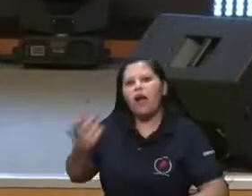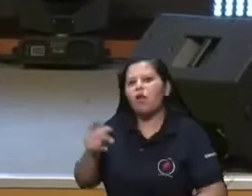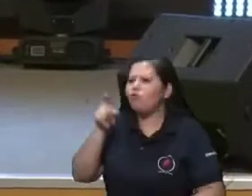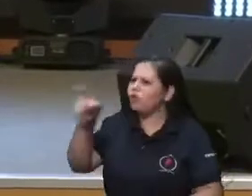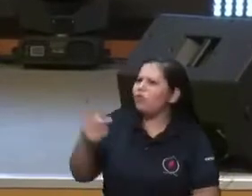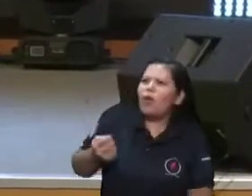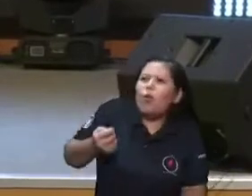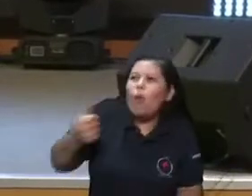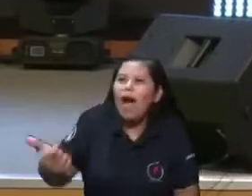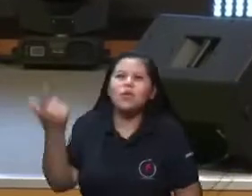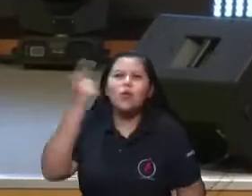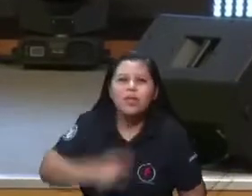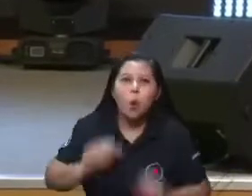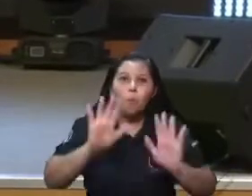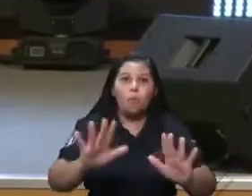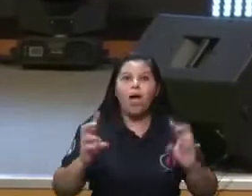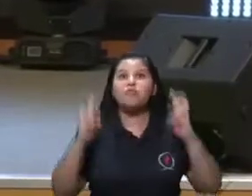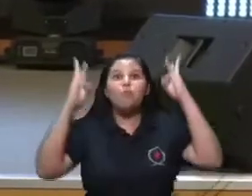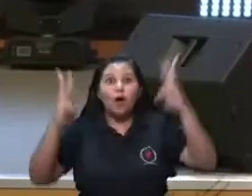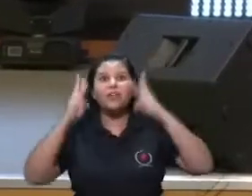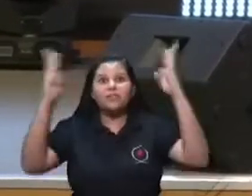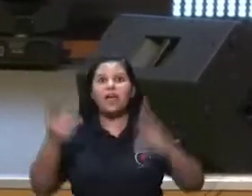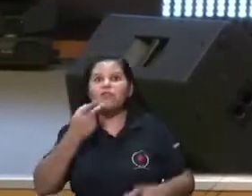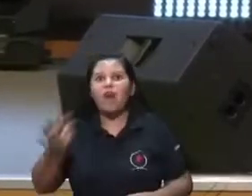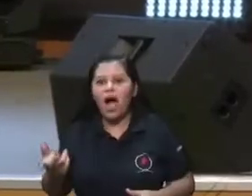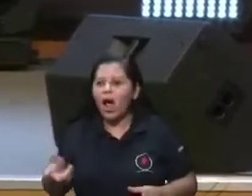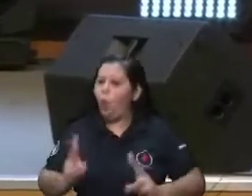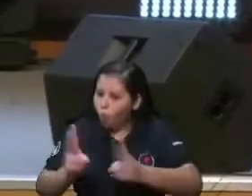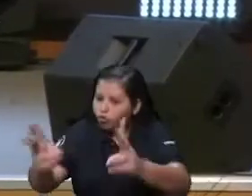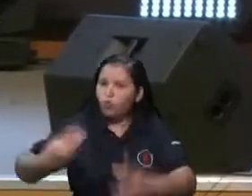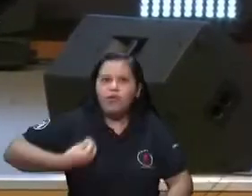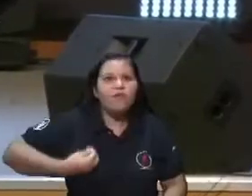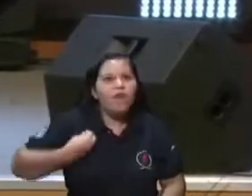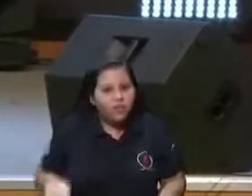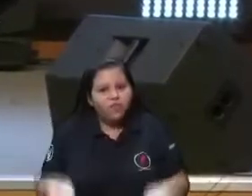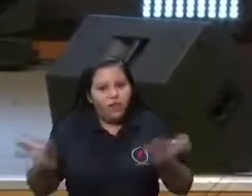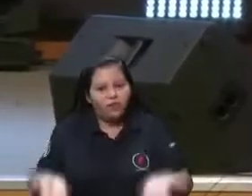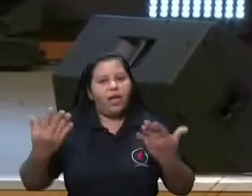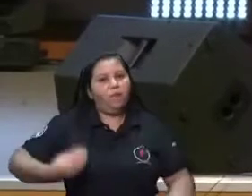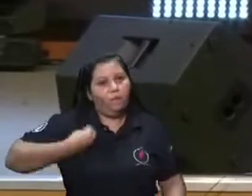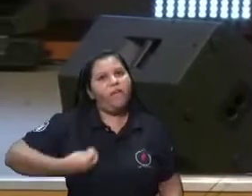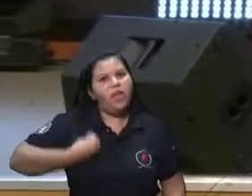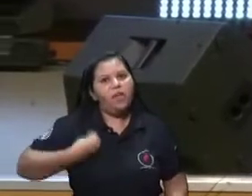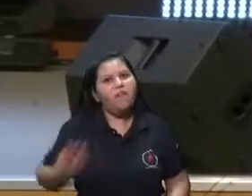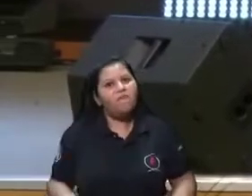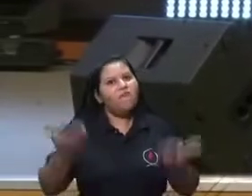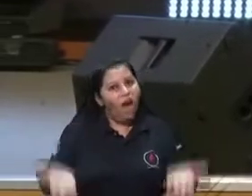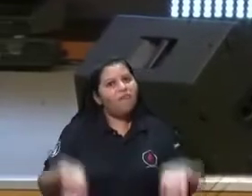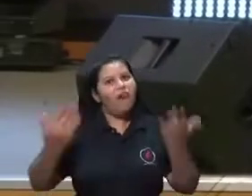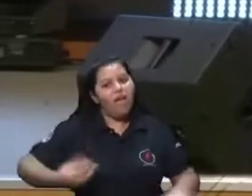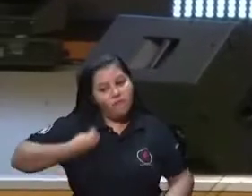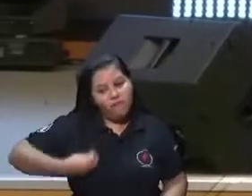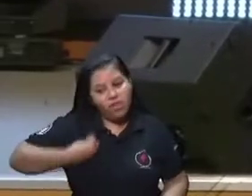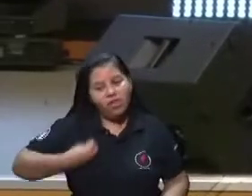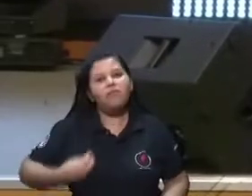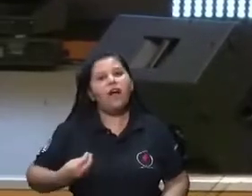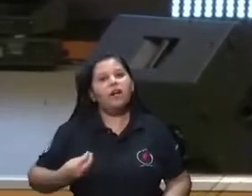não foi. Mas Moisés está dizendo: é só viver. Viva, viva, viva, viva, viva.